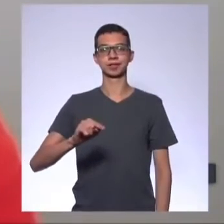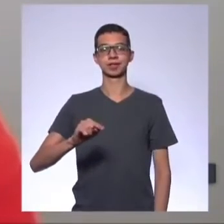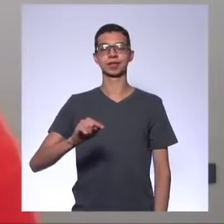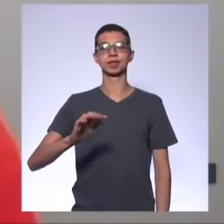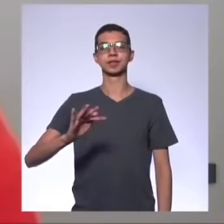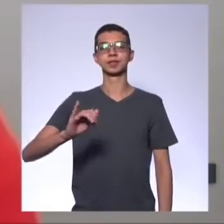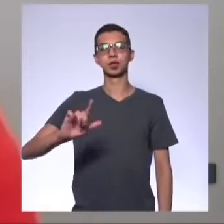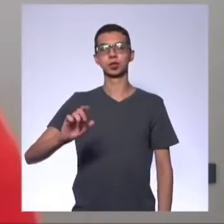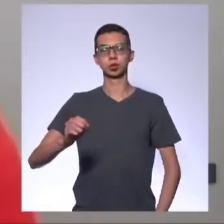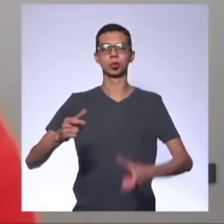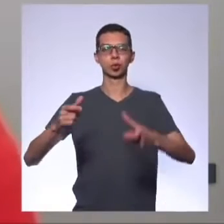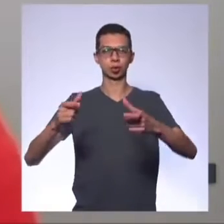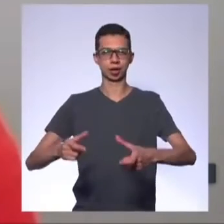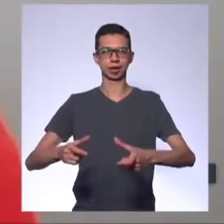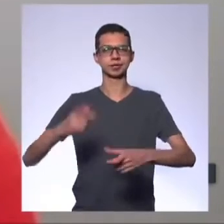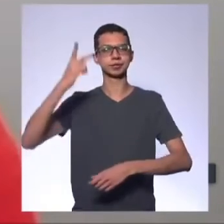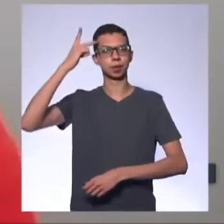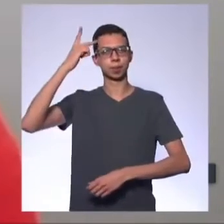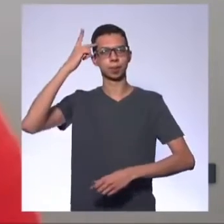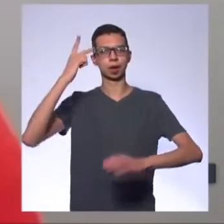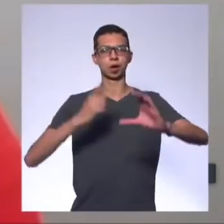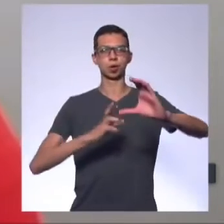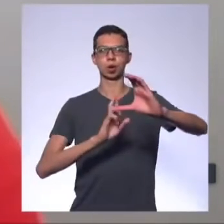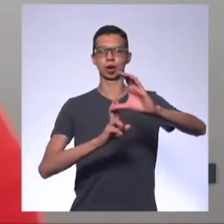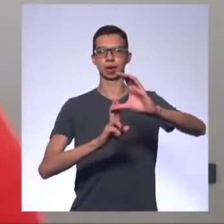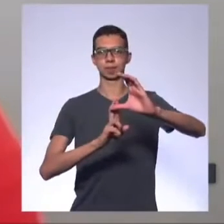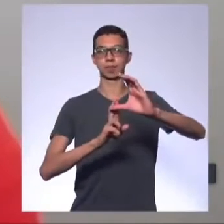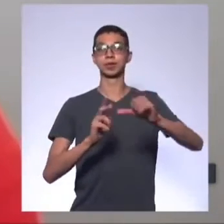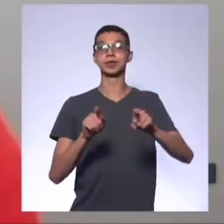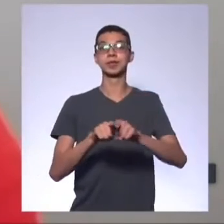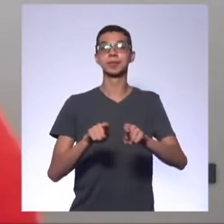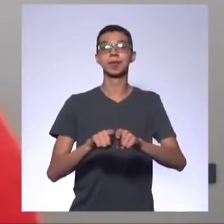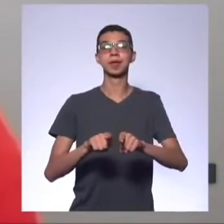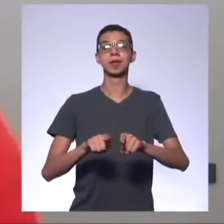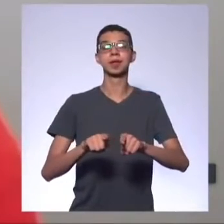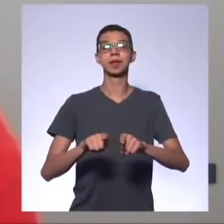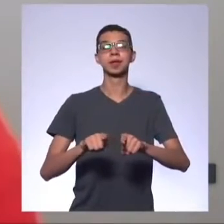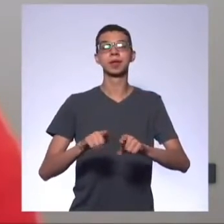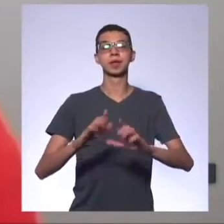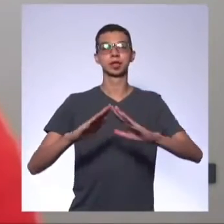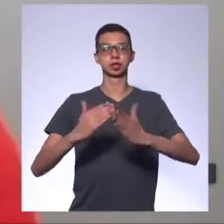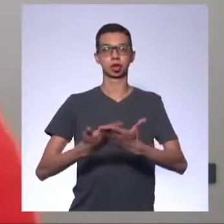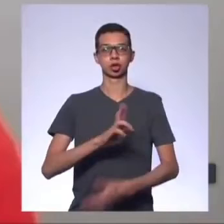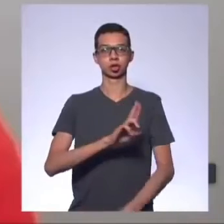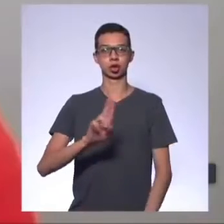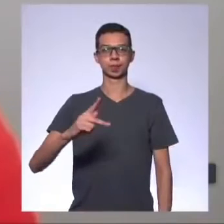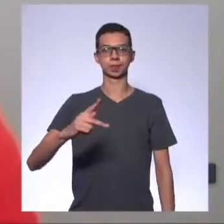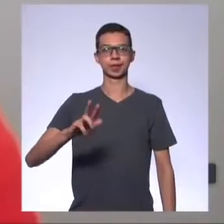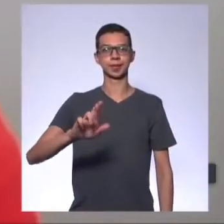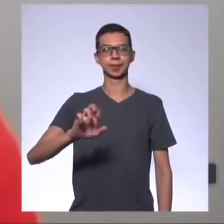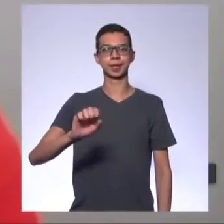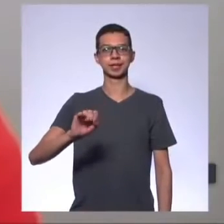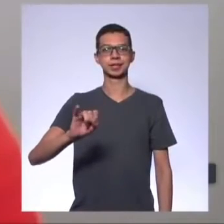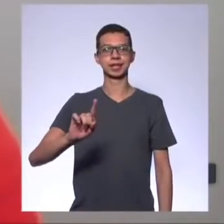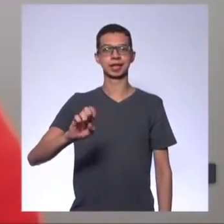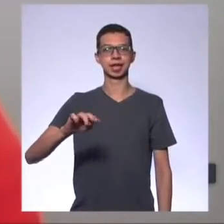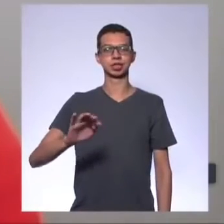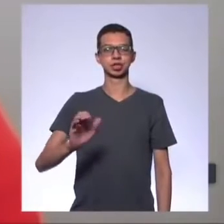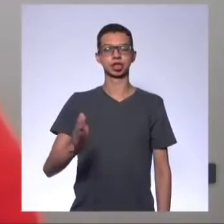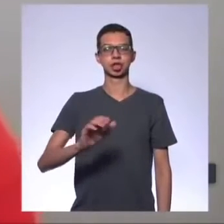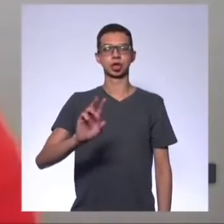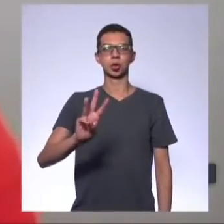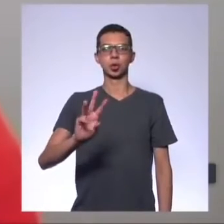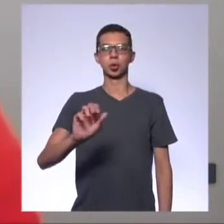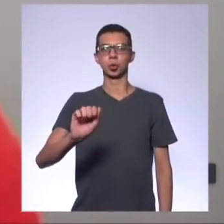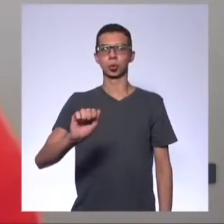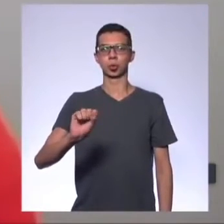Capão Redondo, na capital de São Paulo, a Escola Presidente Washington Luiz, de Batatais. Então,